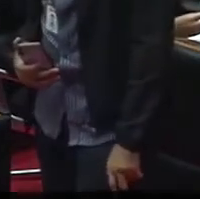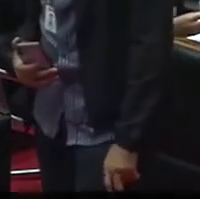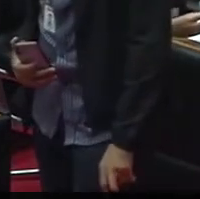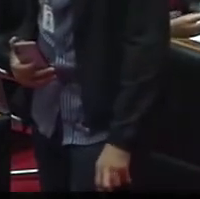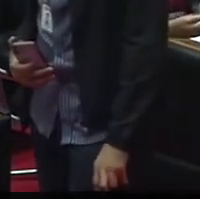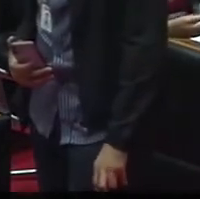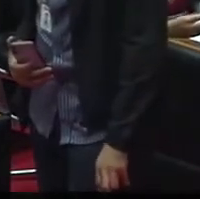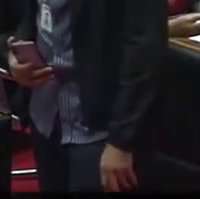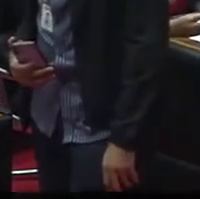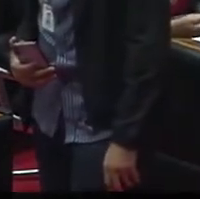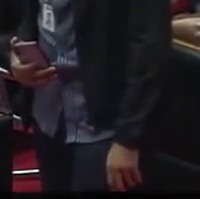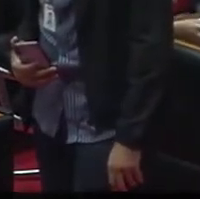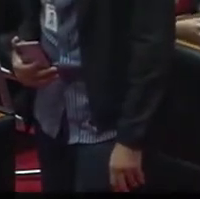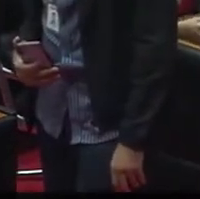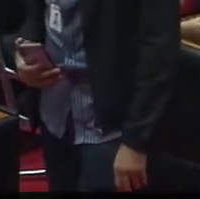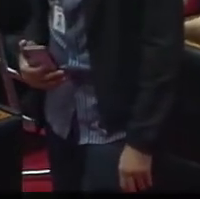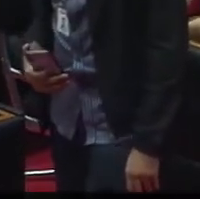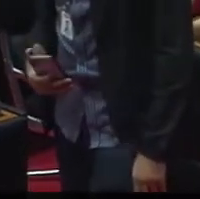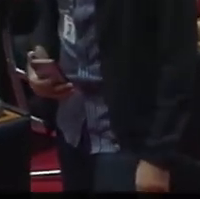são mulheres